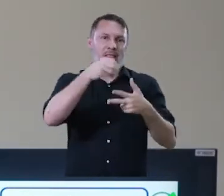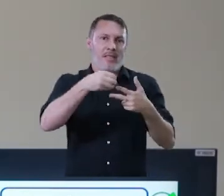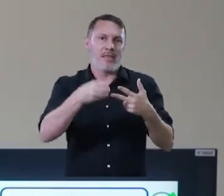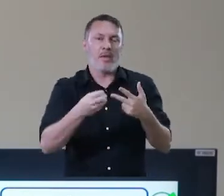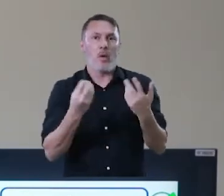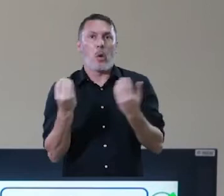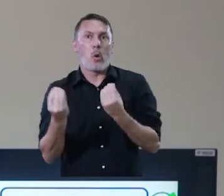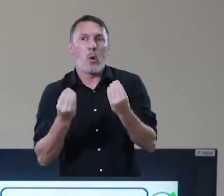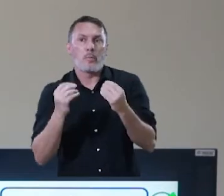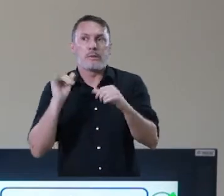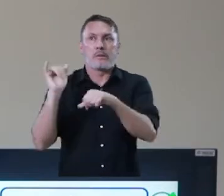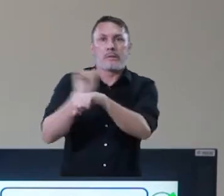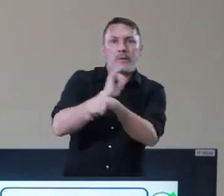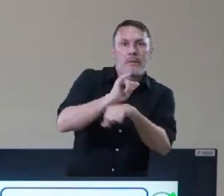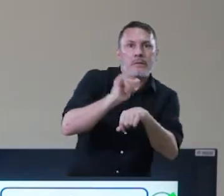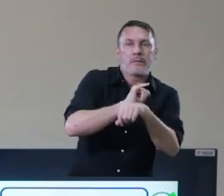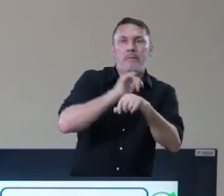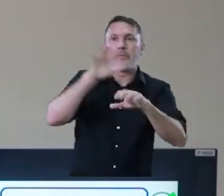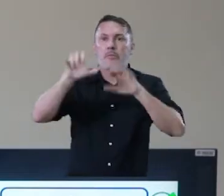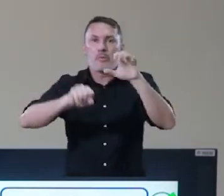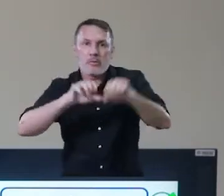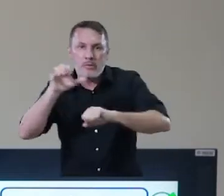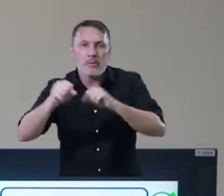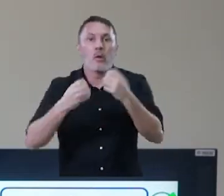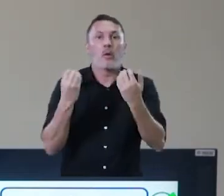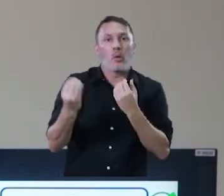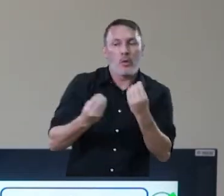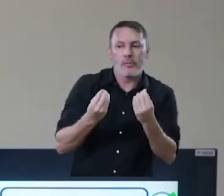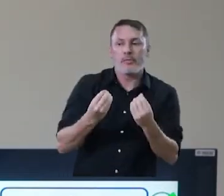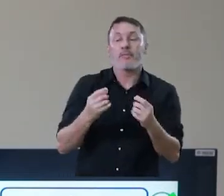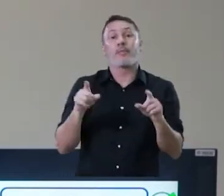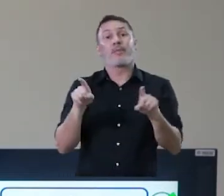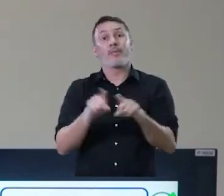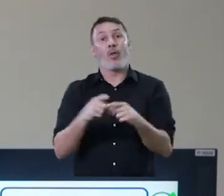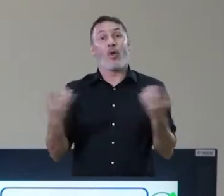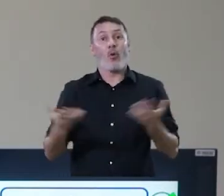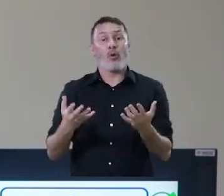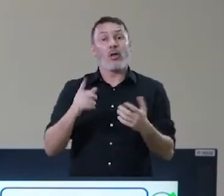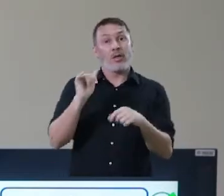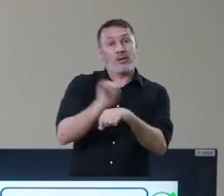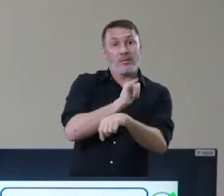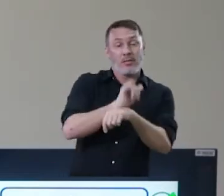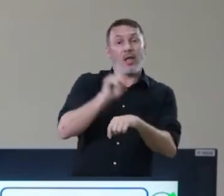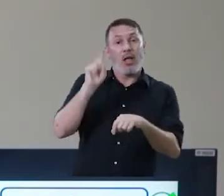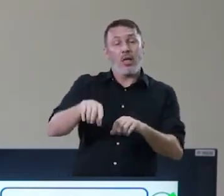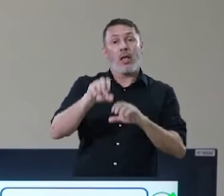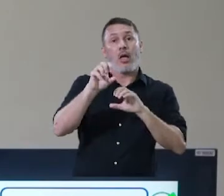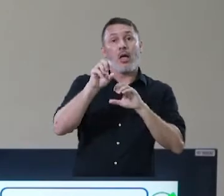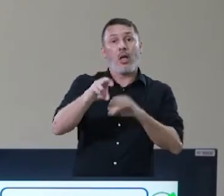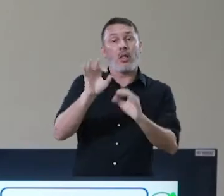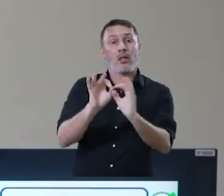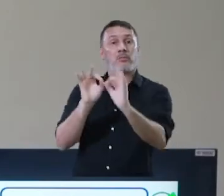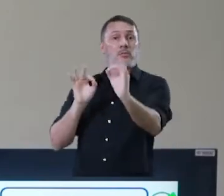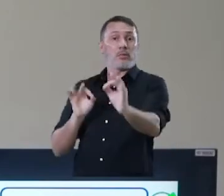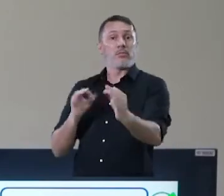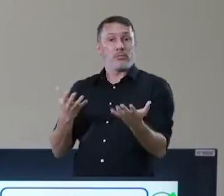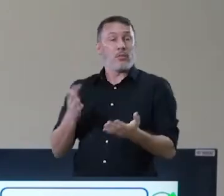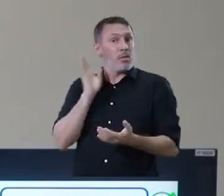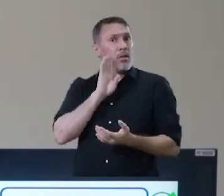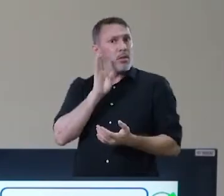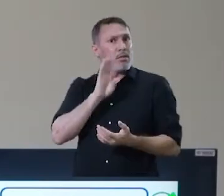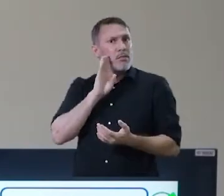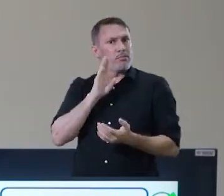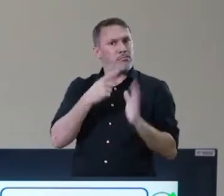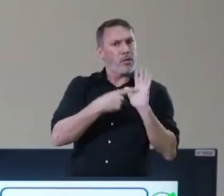período do Enem, como buscar as estratégias. E uma estratégia que nós estamos buscando é essa aula EAD, que é uma aula